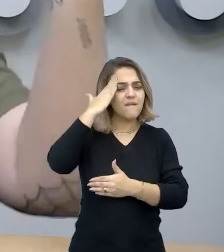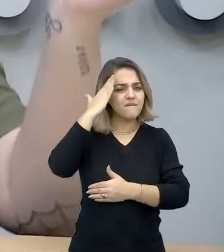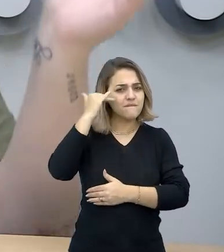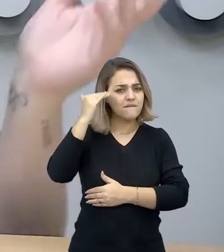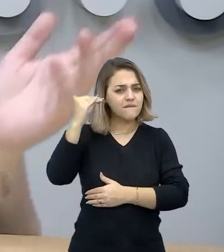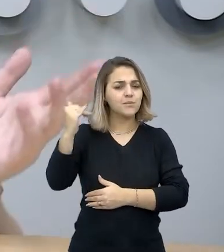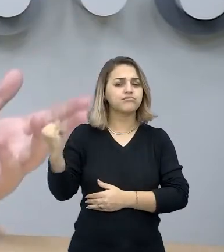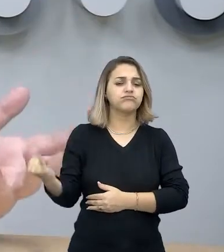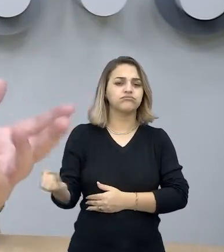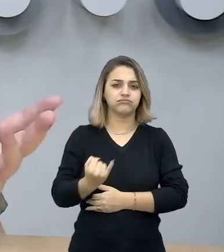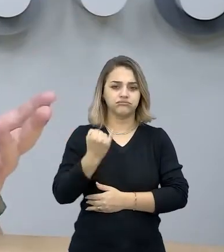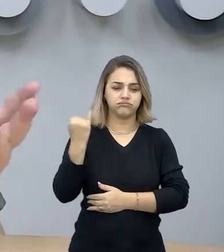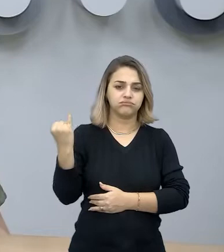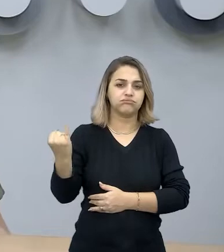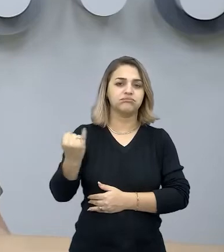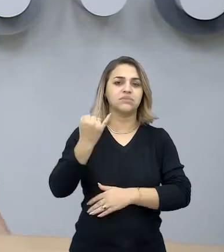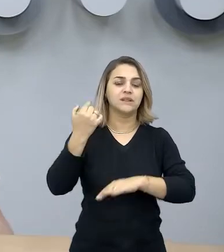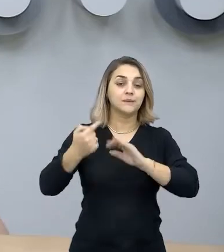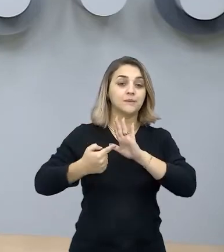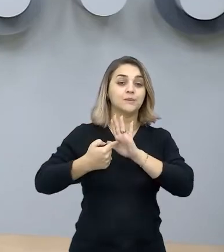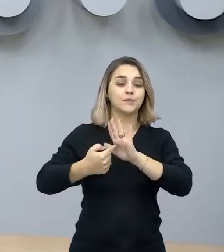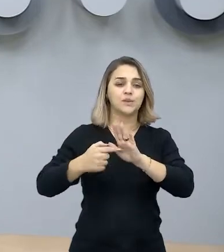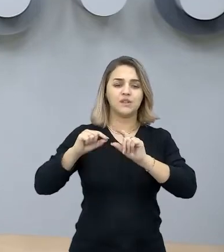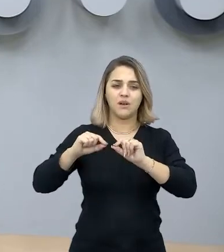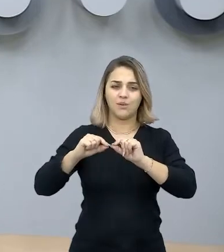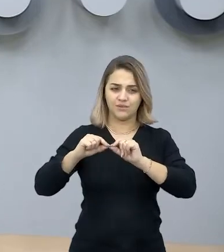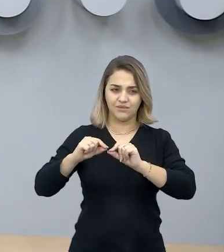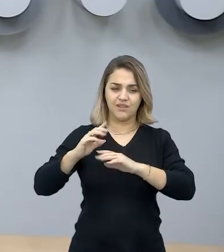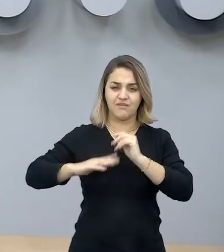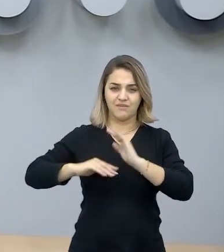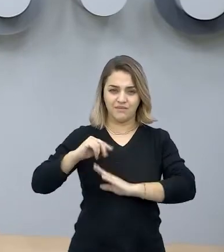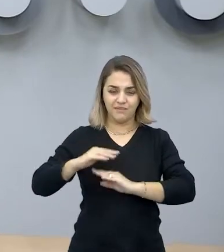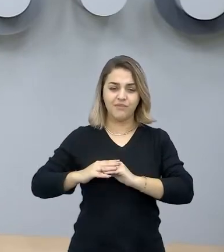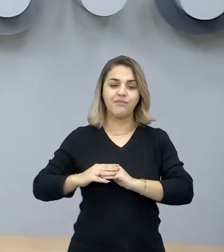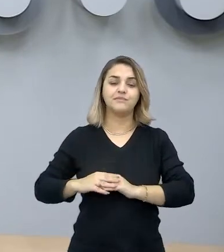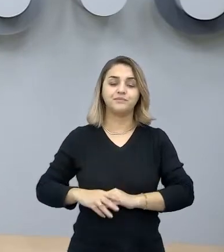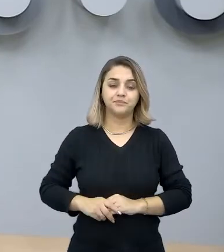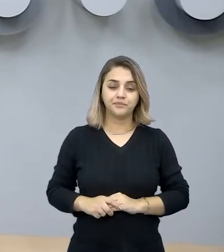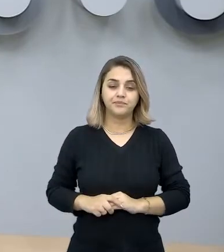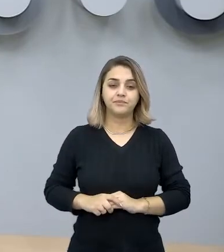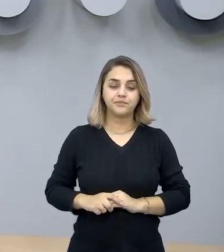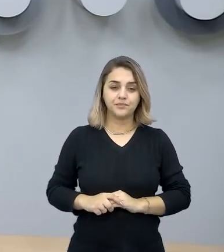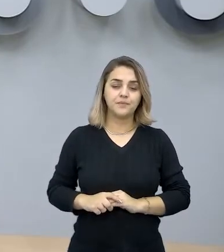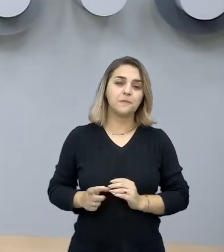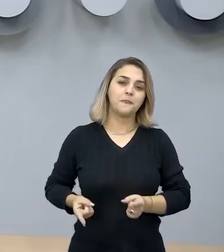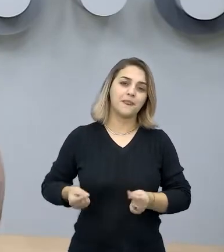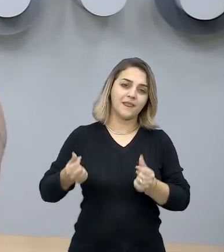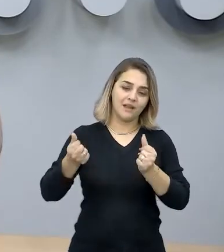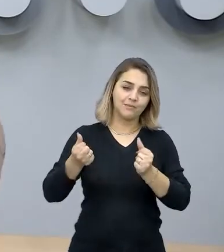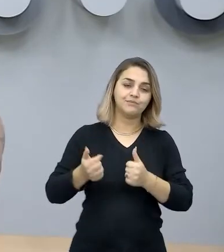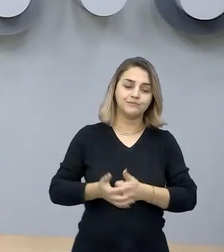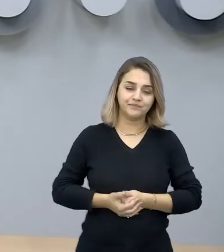e determinar mesmo o funcionamento da economia, né?